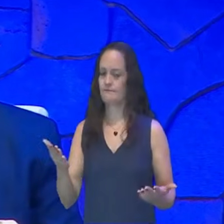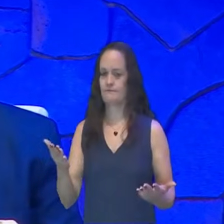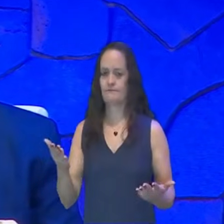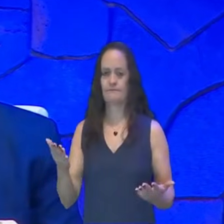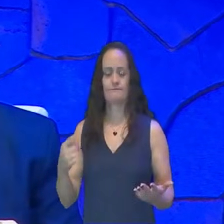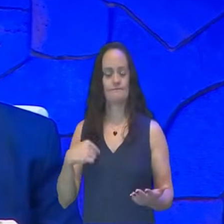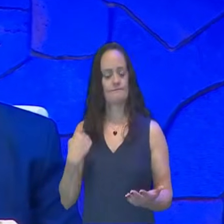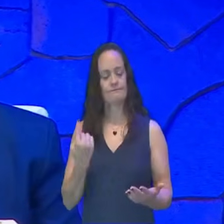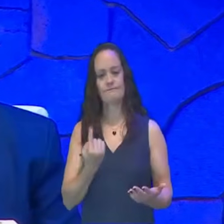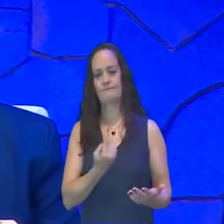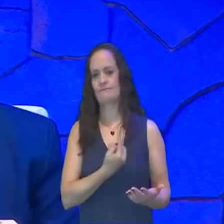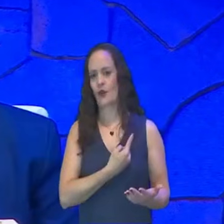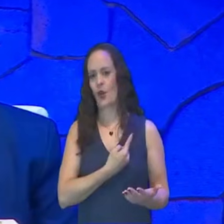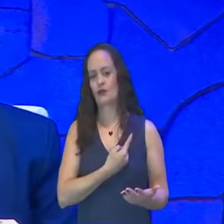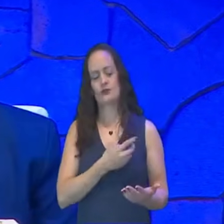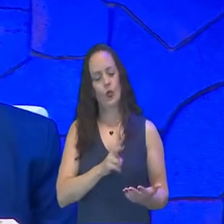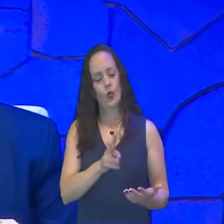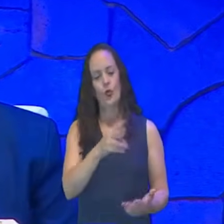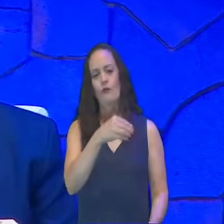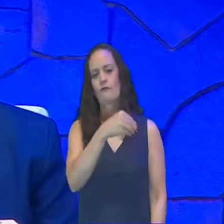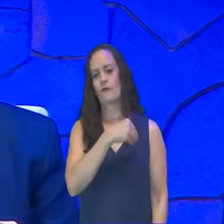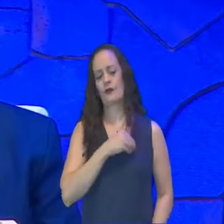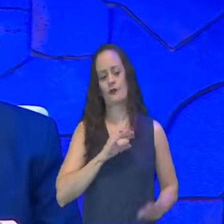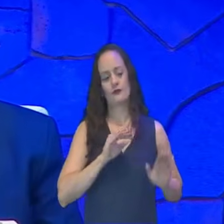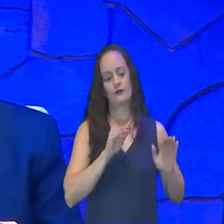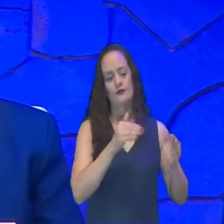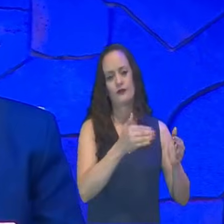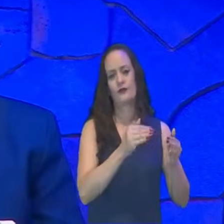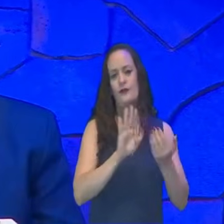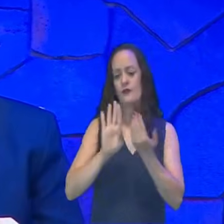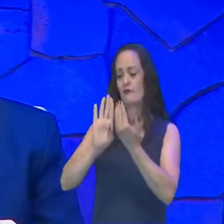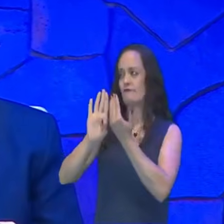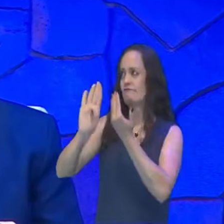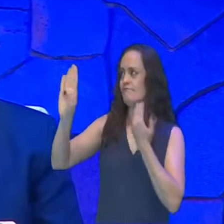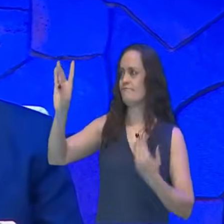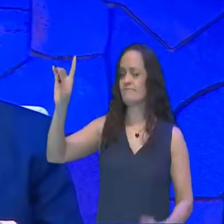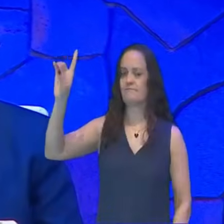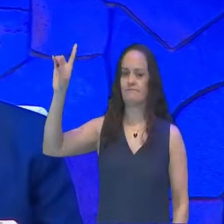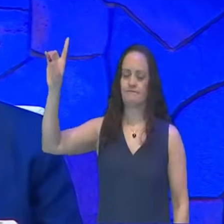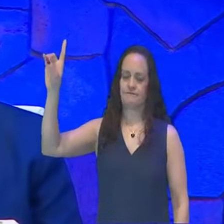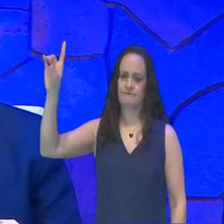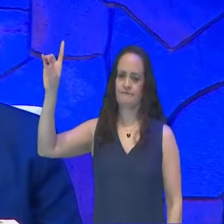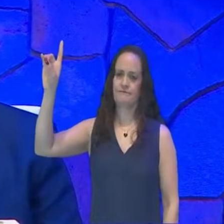seremos apenas pecadores, distantes da luz do Senhor.